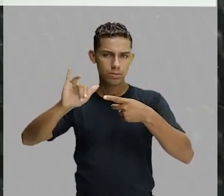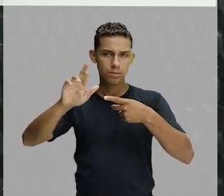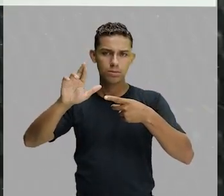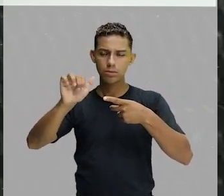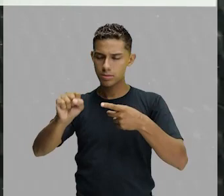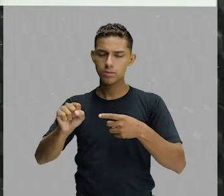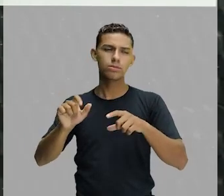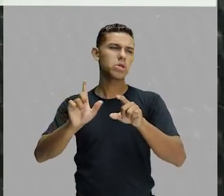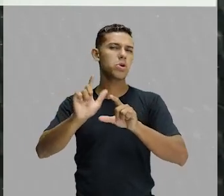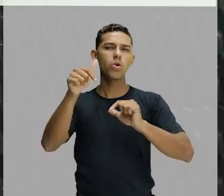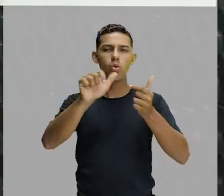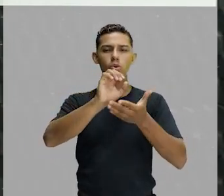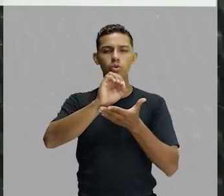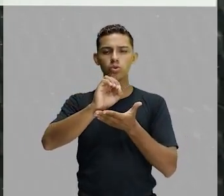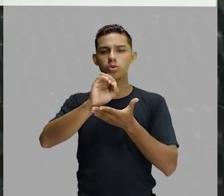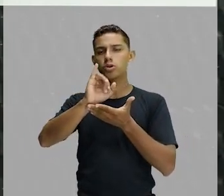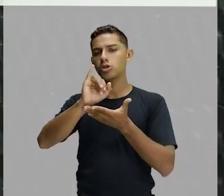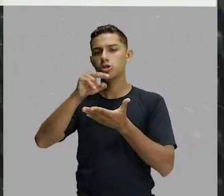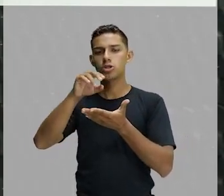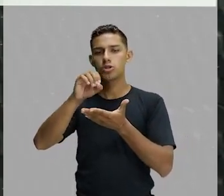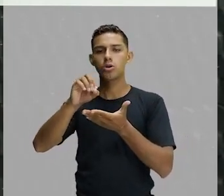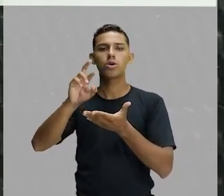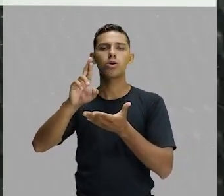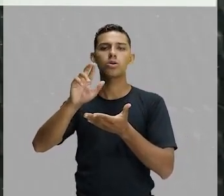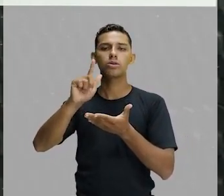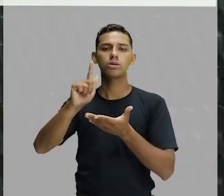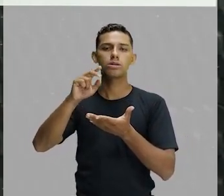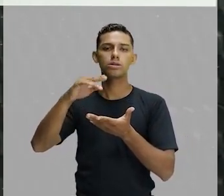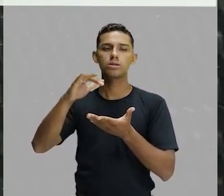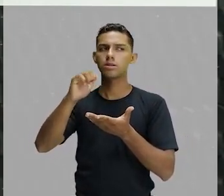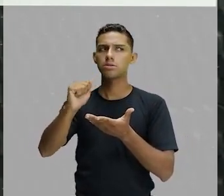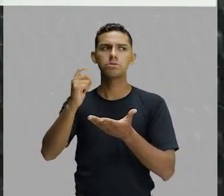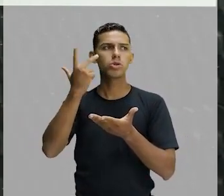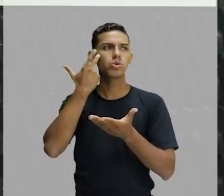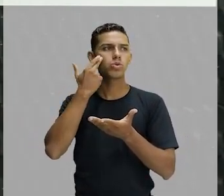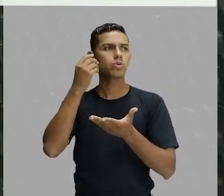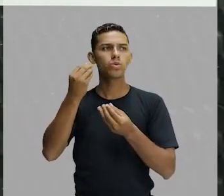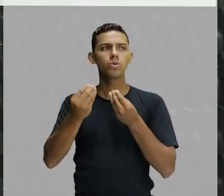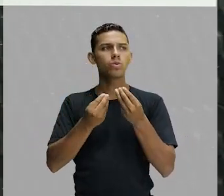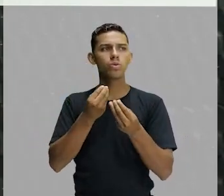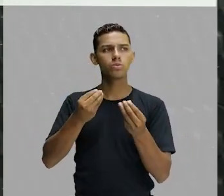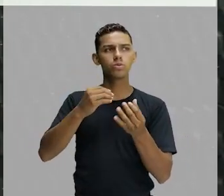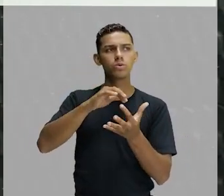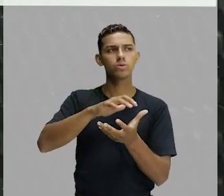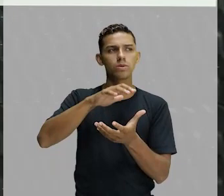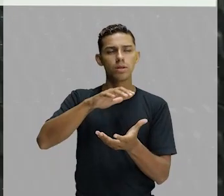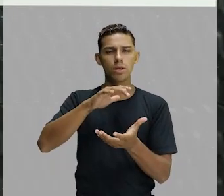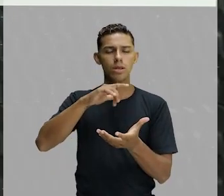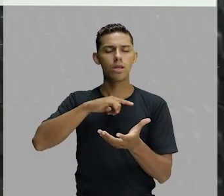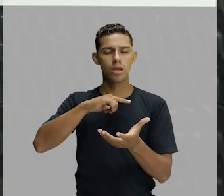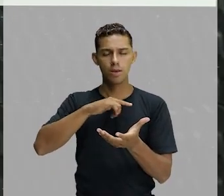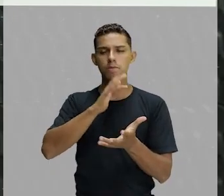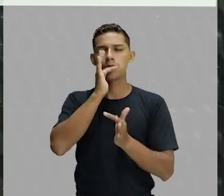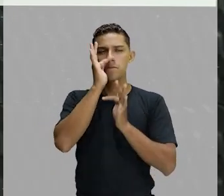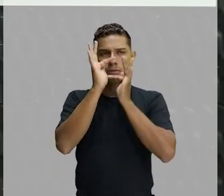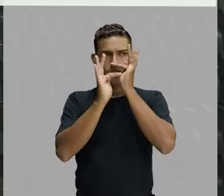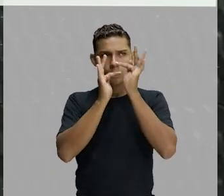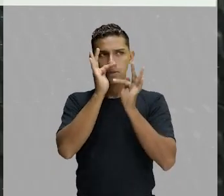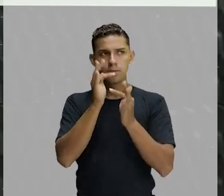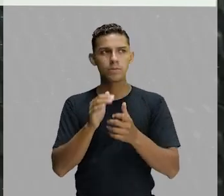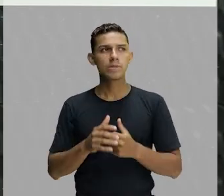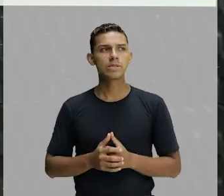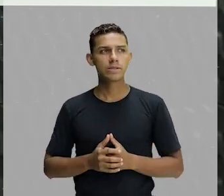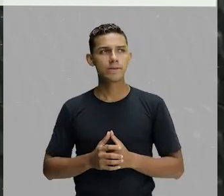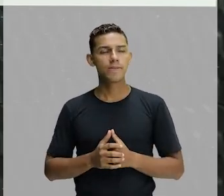inorgânicos. Bem, naturalmente, como é que ocorre o processo de nutrição vegetal? Você tem aqui as plantas, quando elas